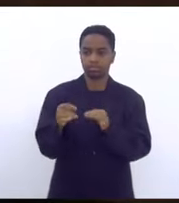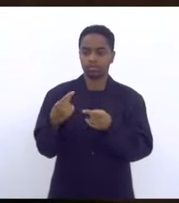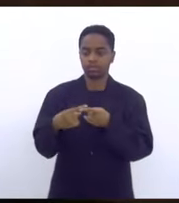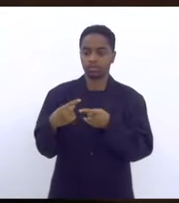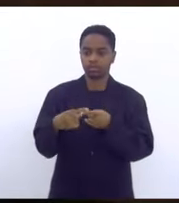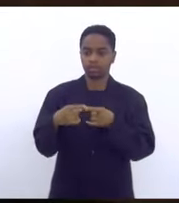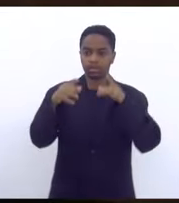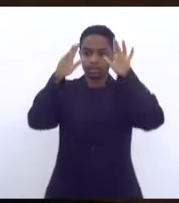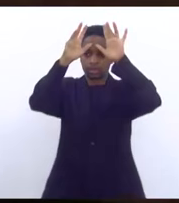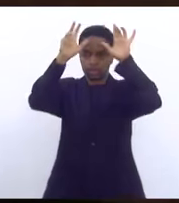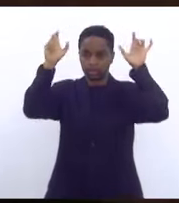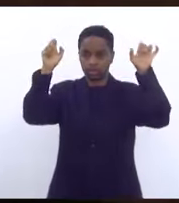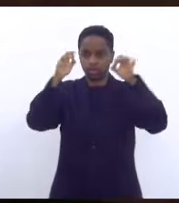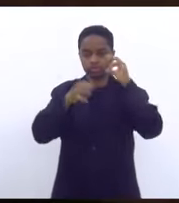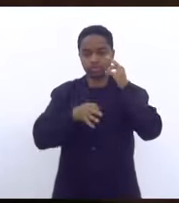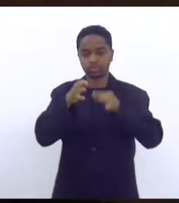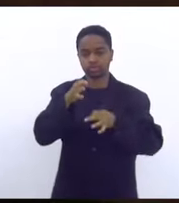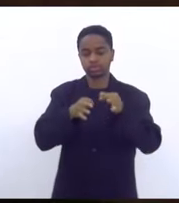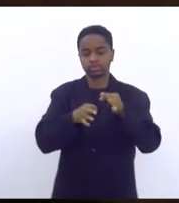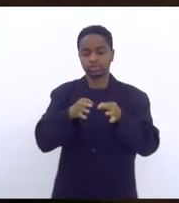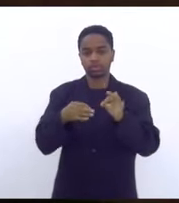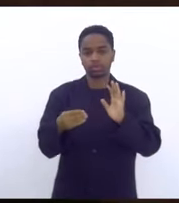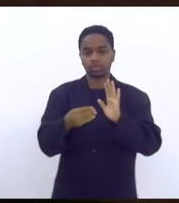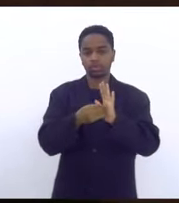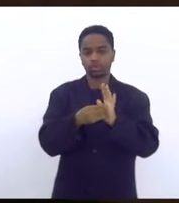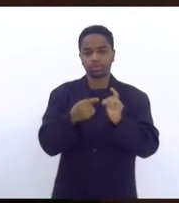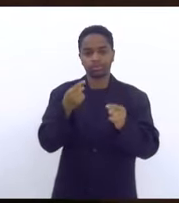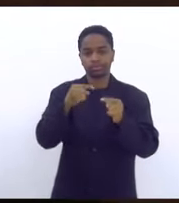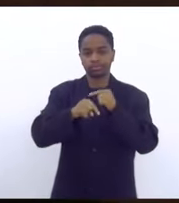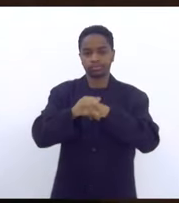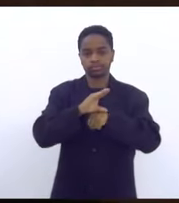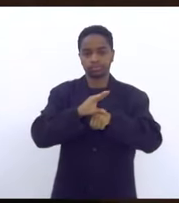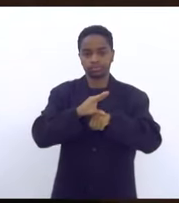Tribunal de Justiça negou a inconstitucionalidade.